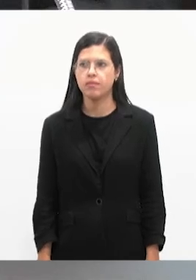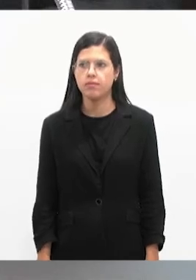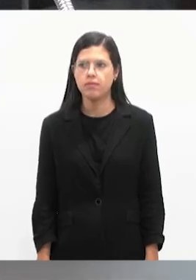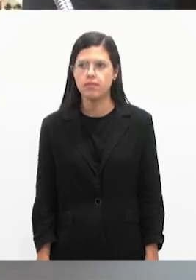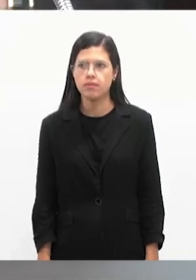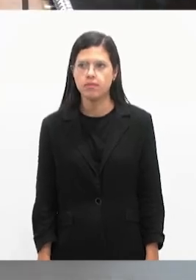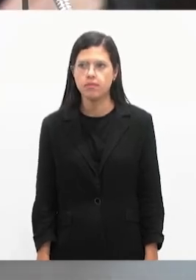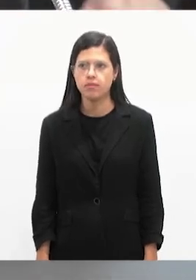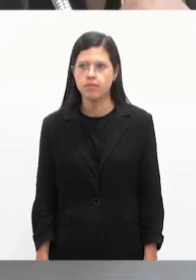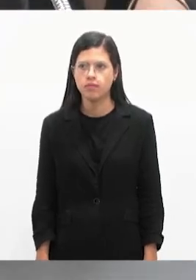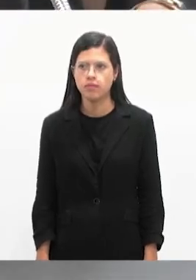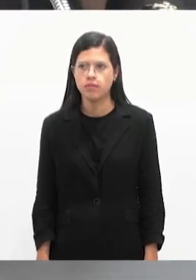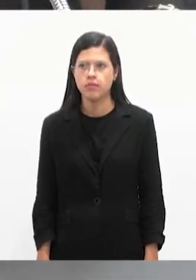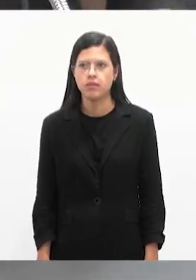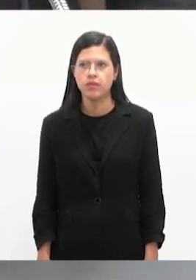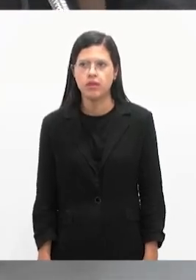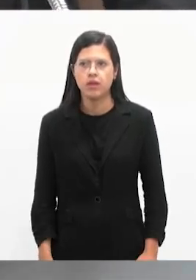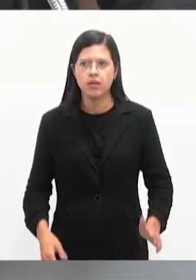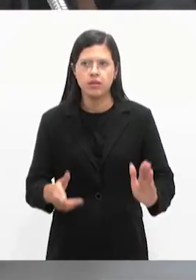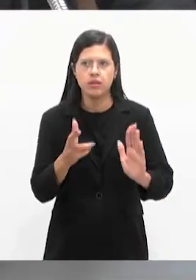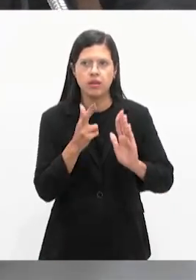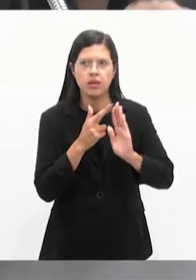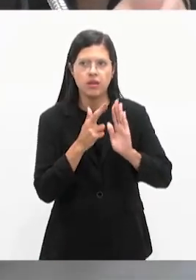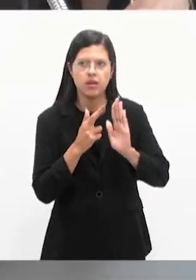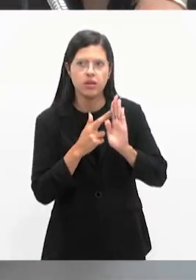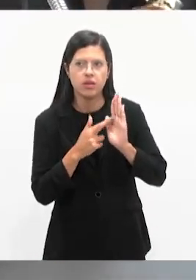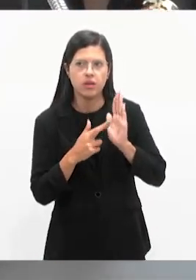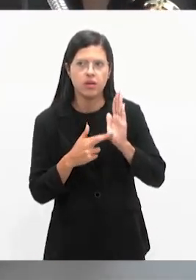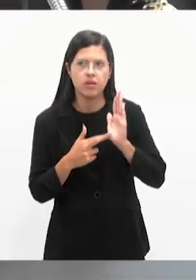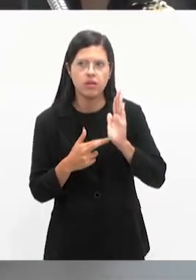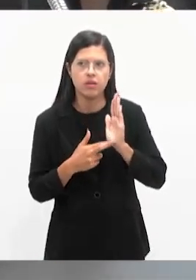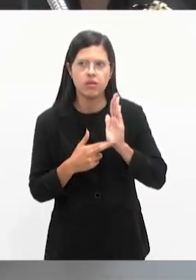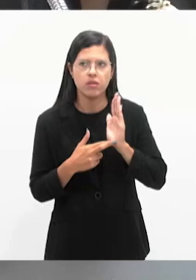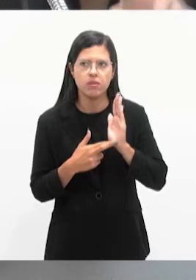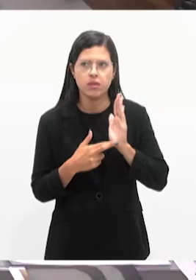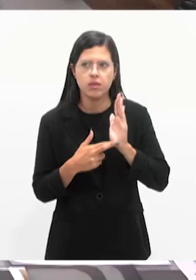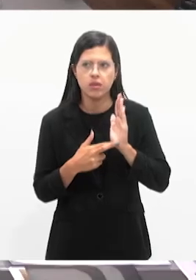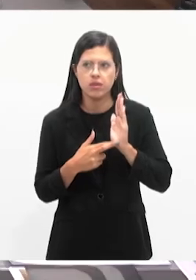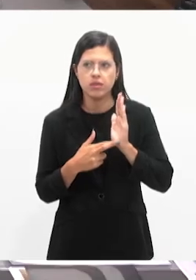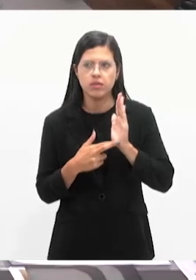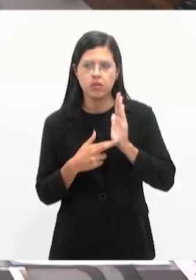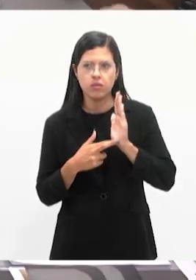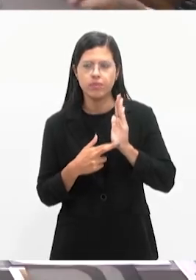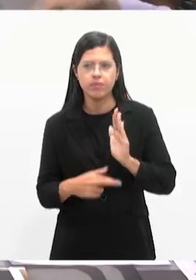Na regulamentação foi definida...